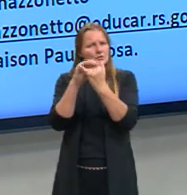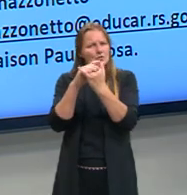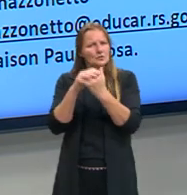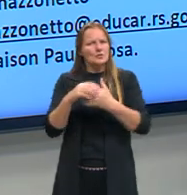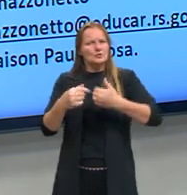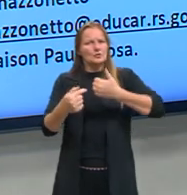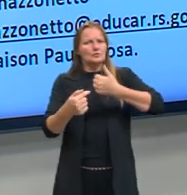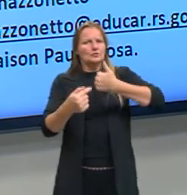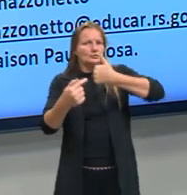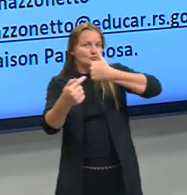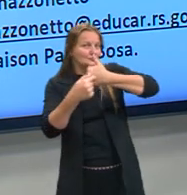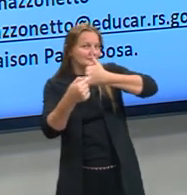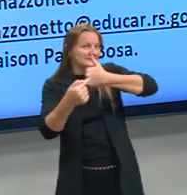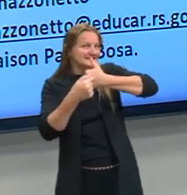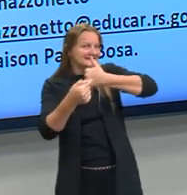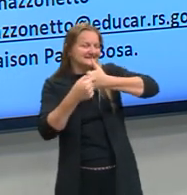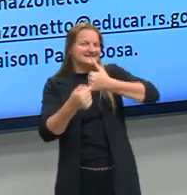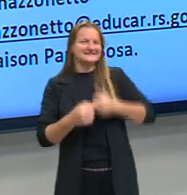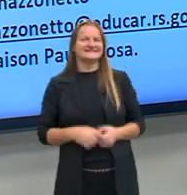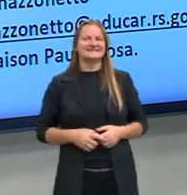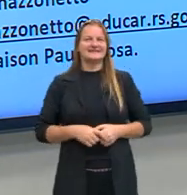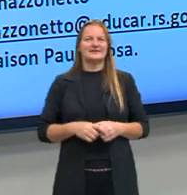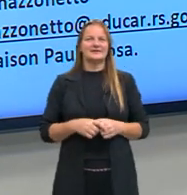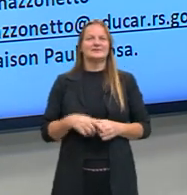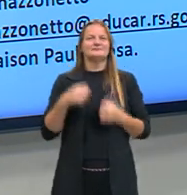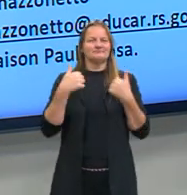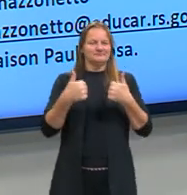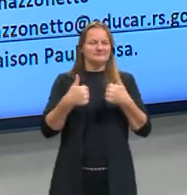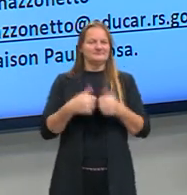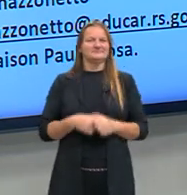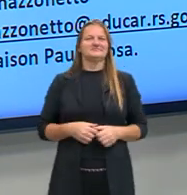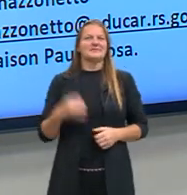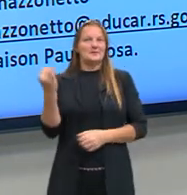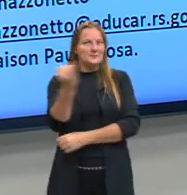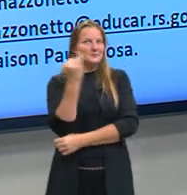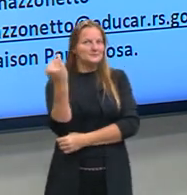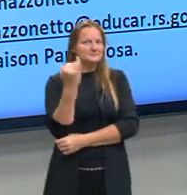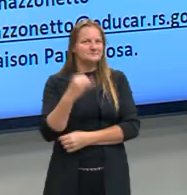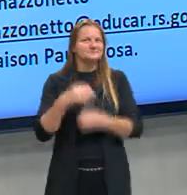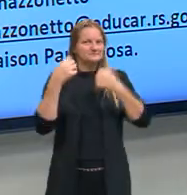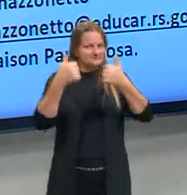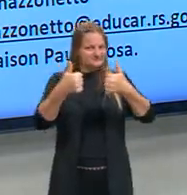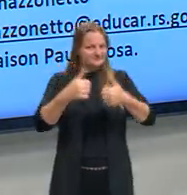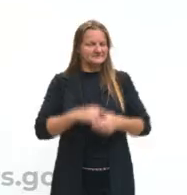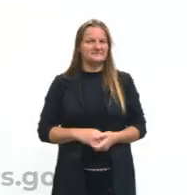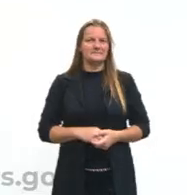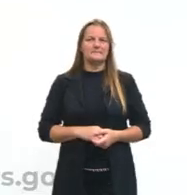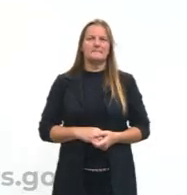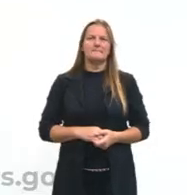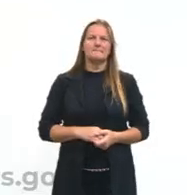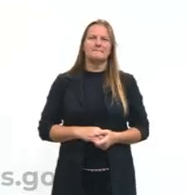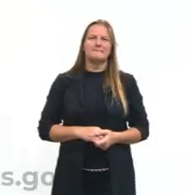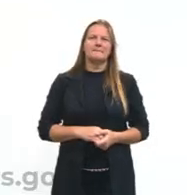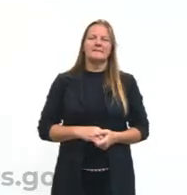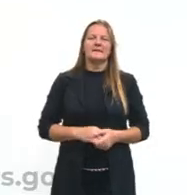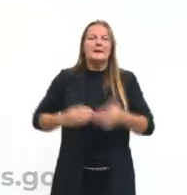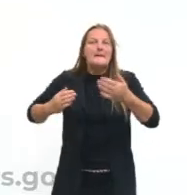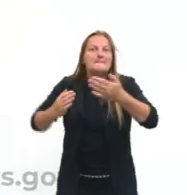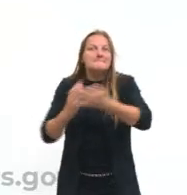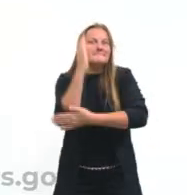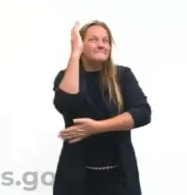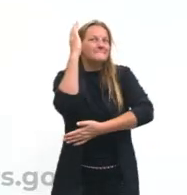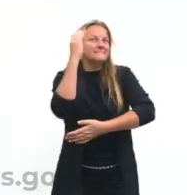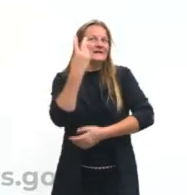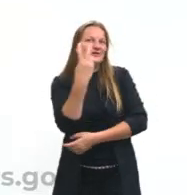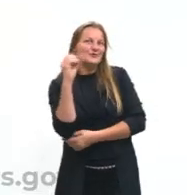por favor de um link lá né Manda um joinha para nós que é muito importante tá bom combinado vamos lá então partiu